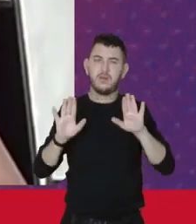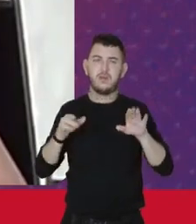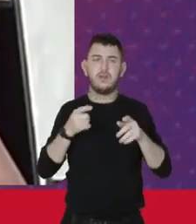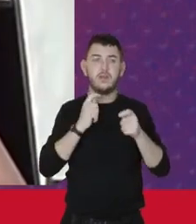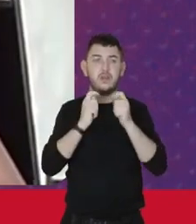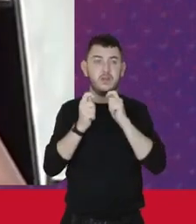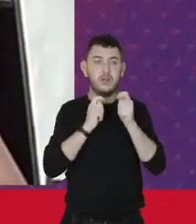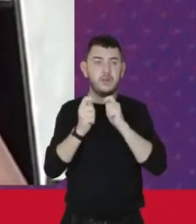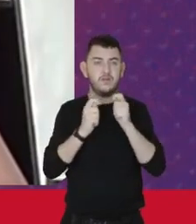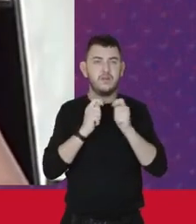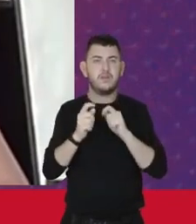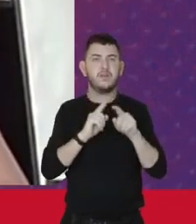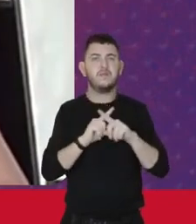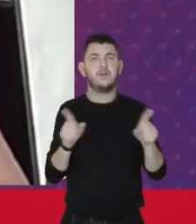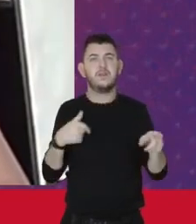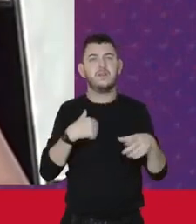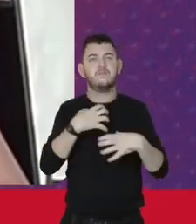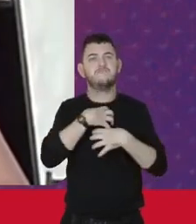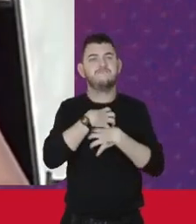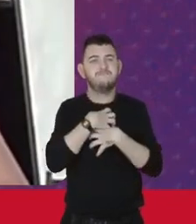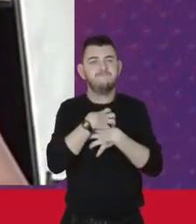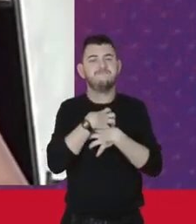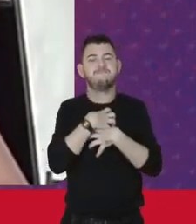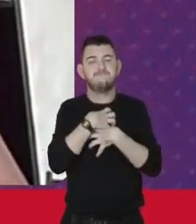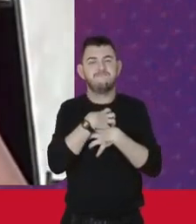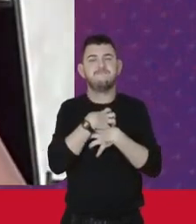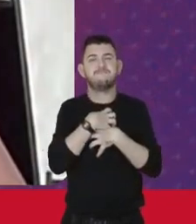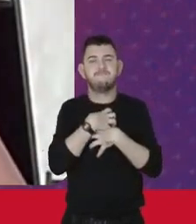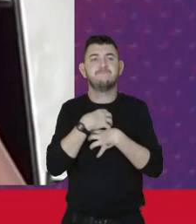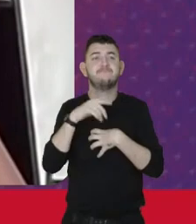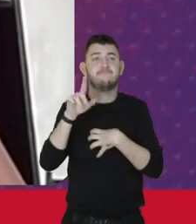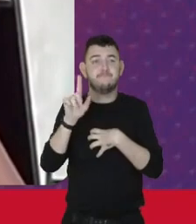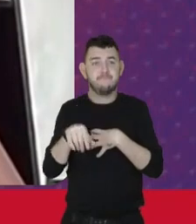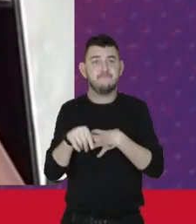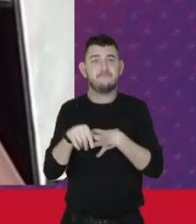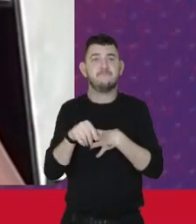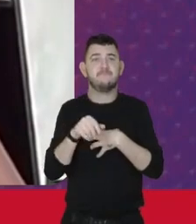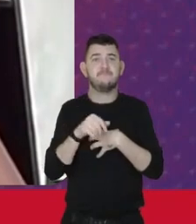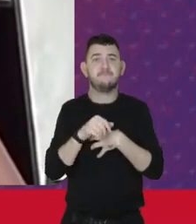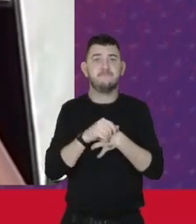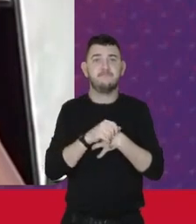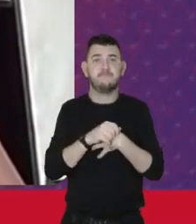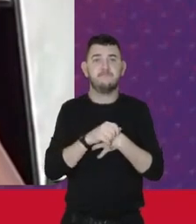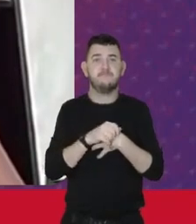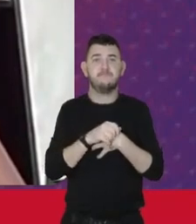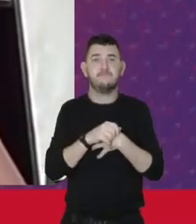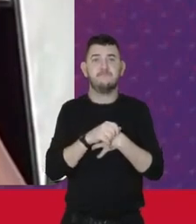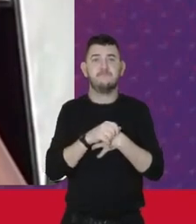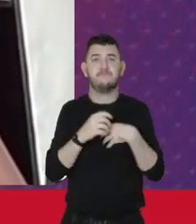fui, mas achei que foi assim muita...